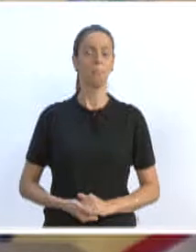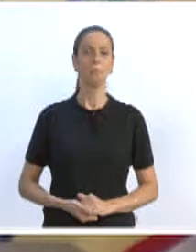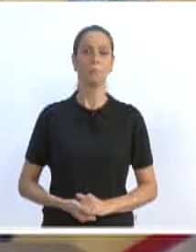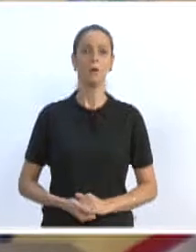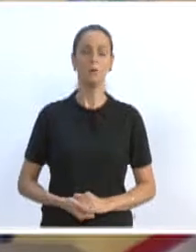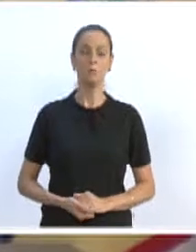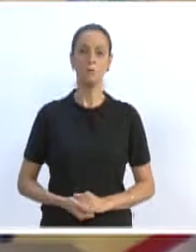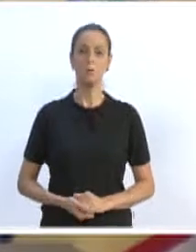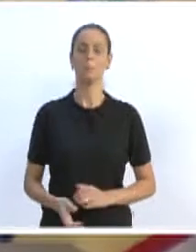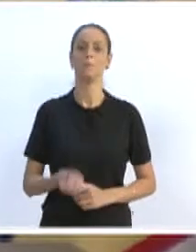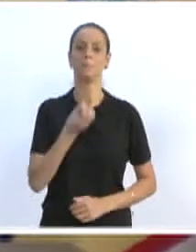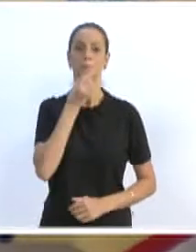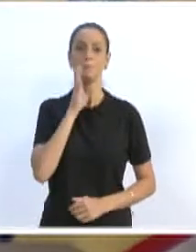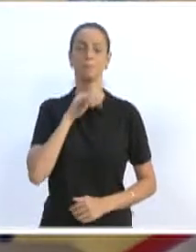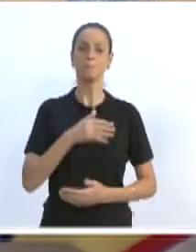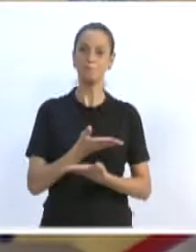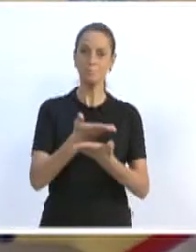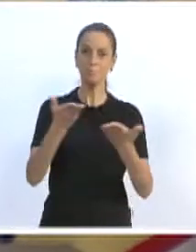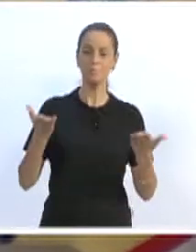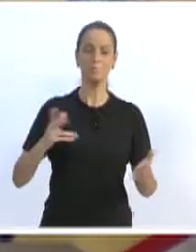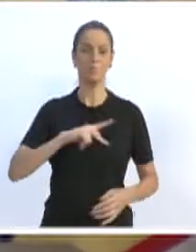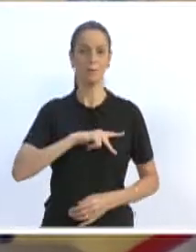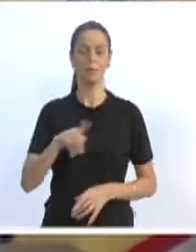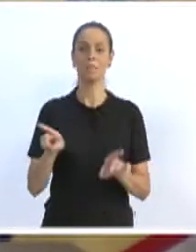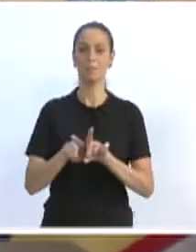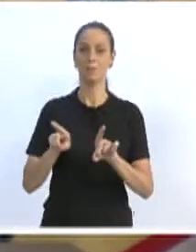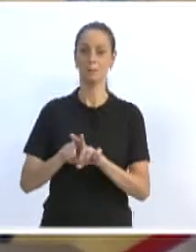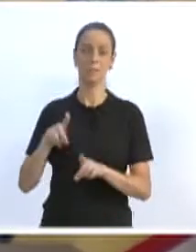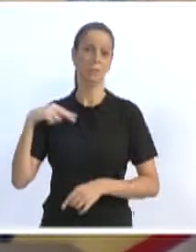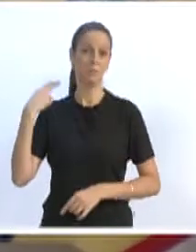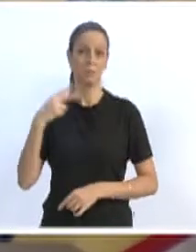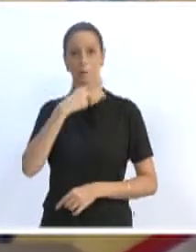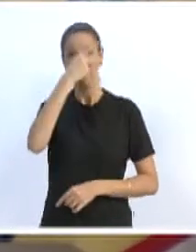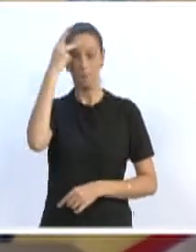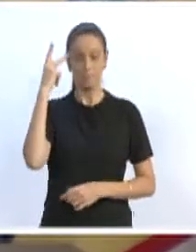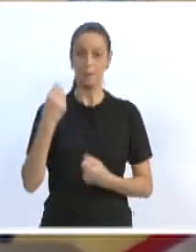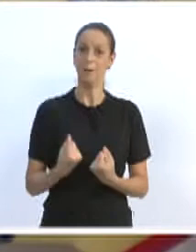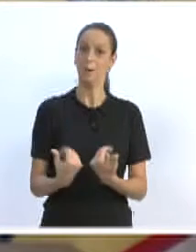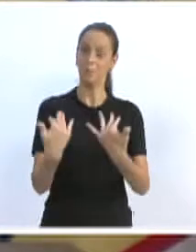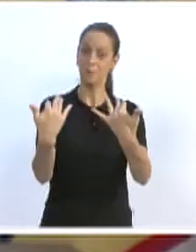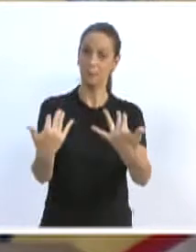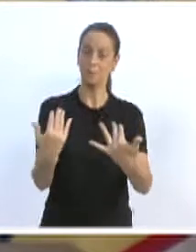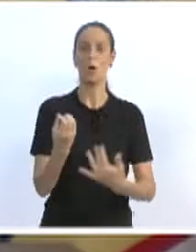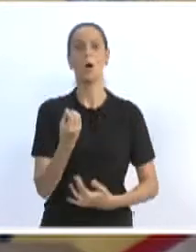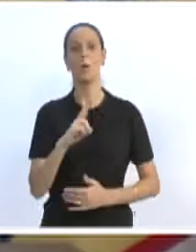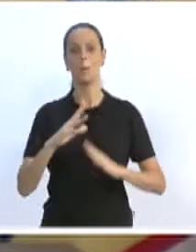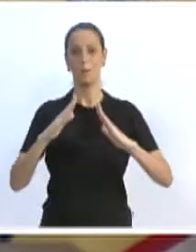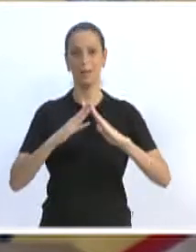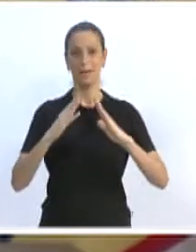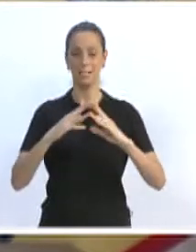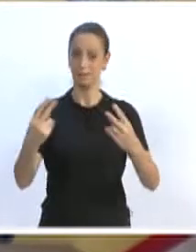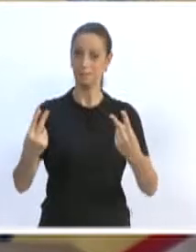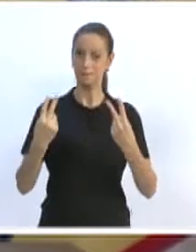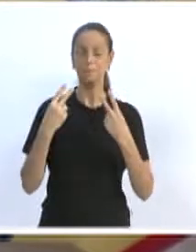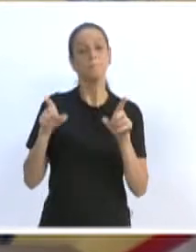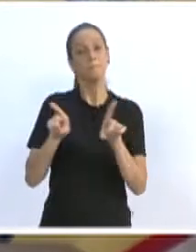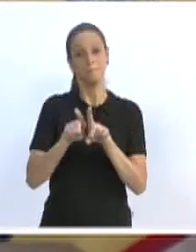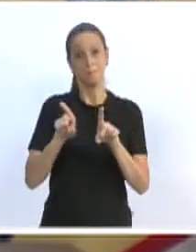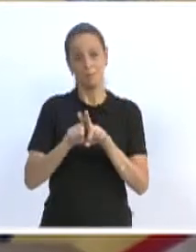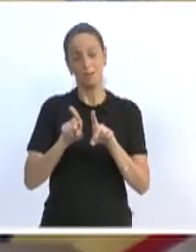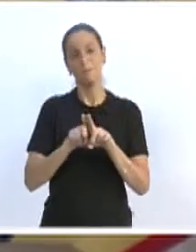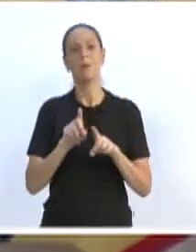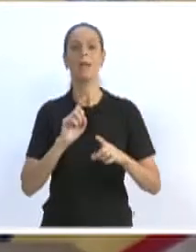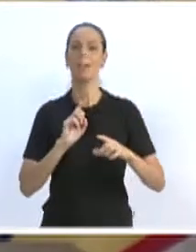boa tarde senhor presidente senhores vereadores o público que nos assiste aqui em casa e através dos outros